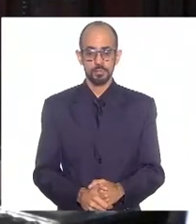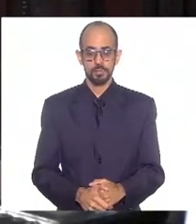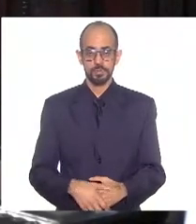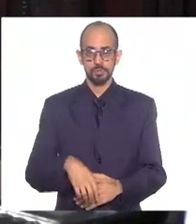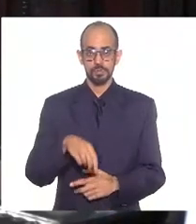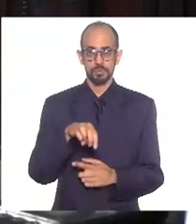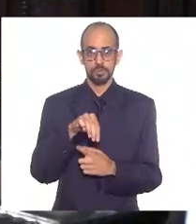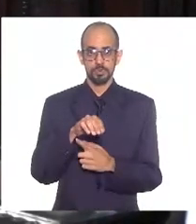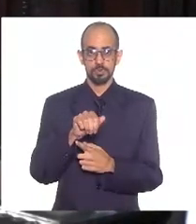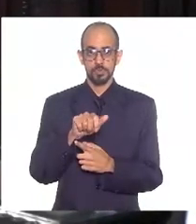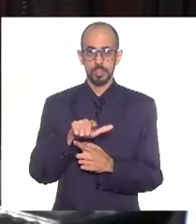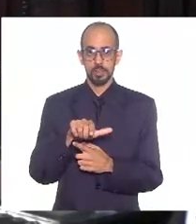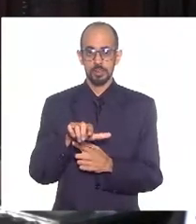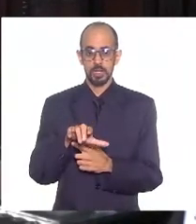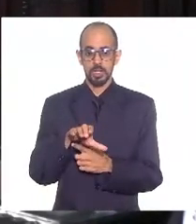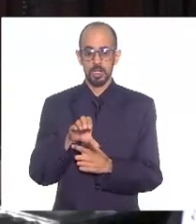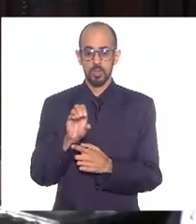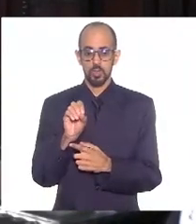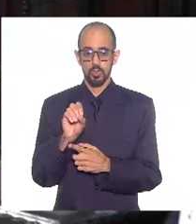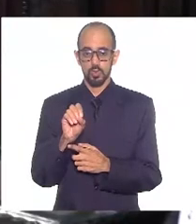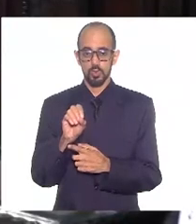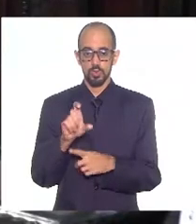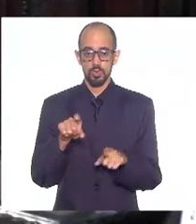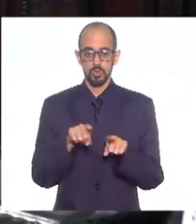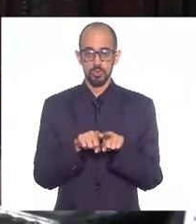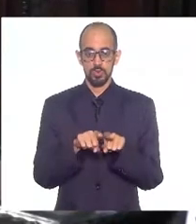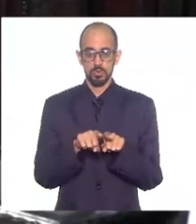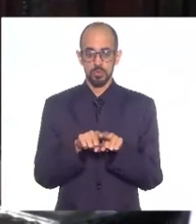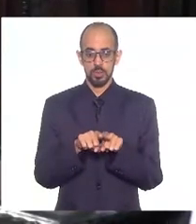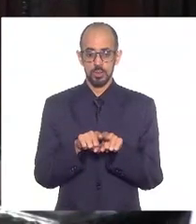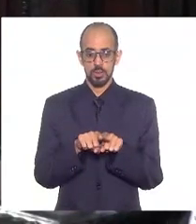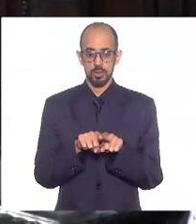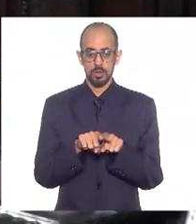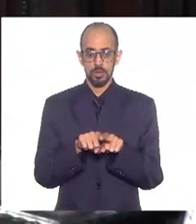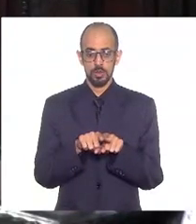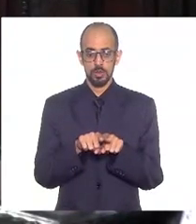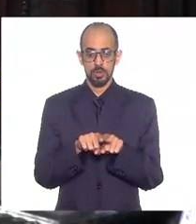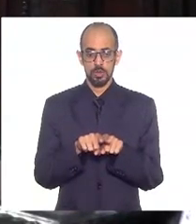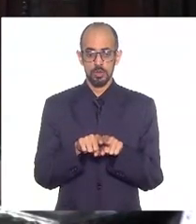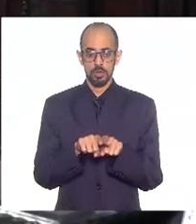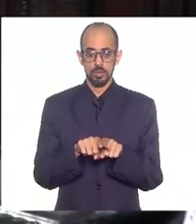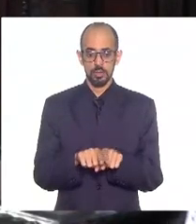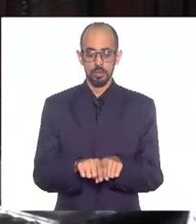Marcelo Neves da Onpetro, Diogo Manhães da Onpetro,